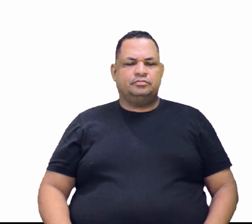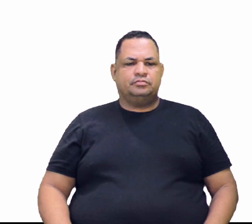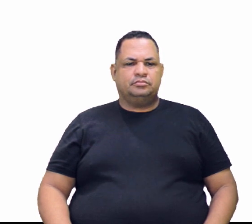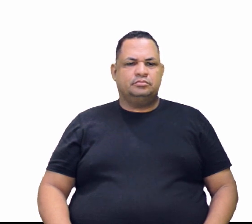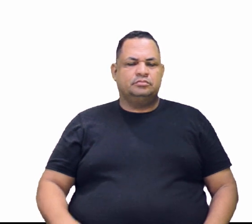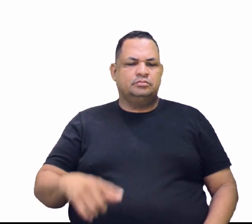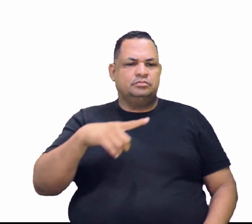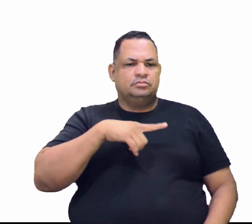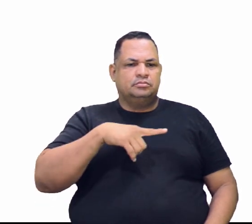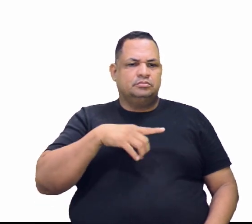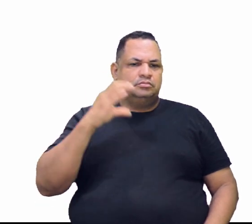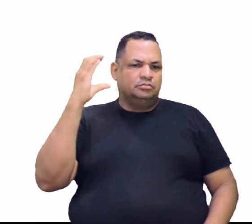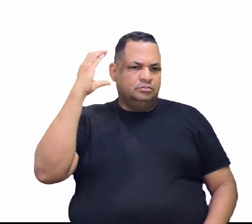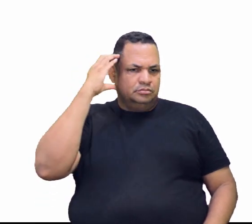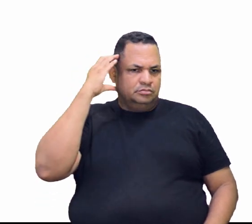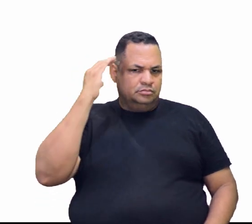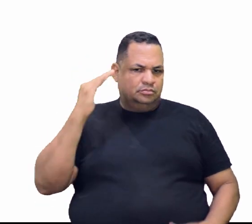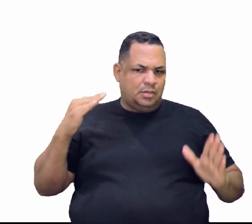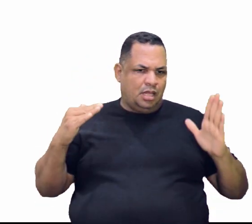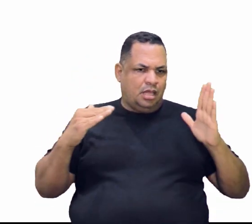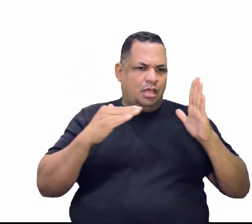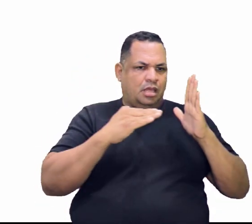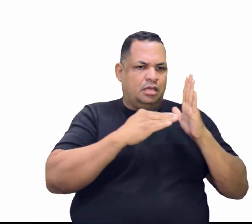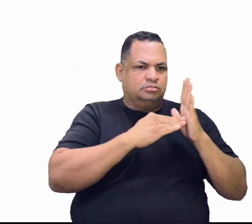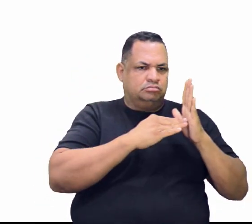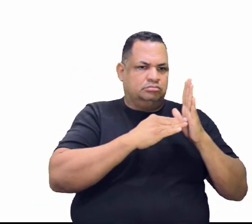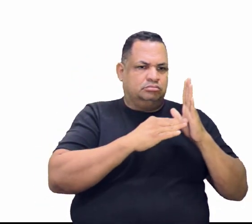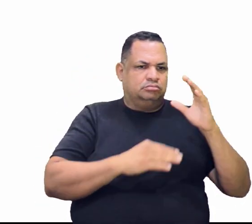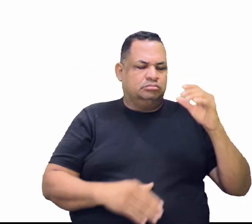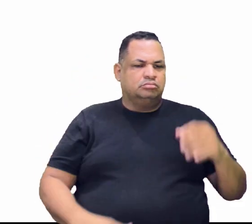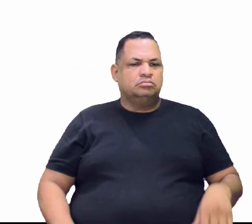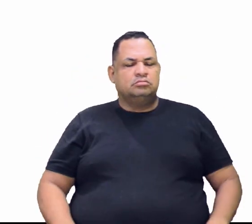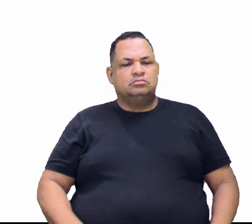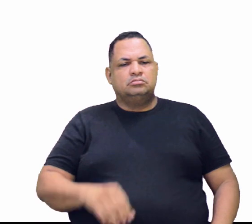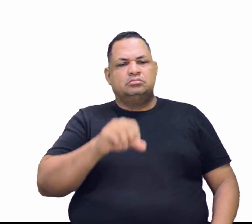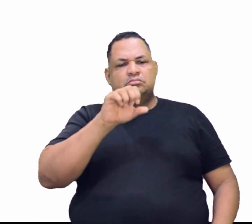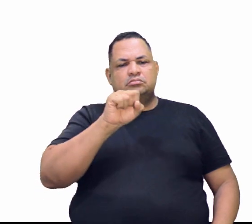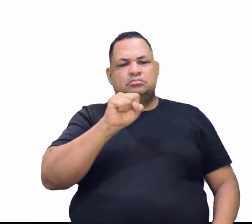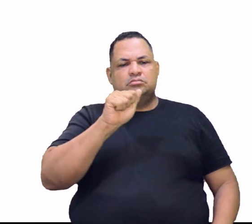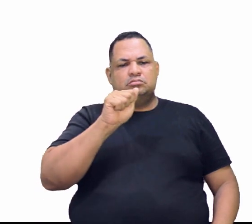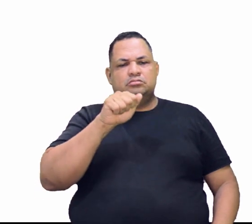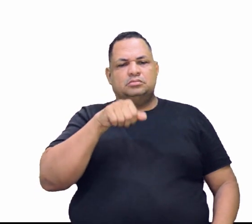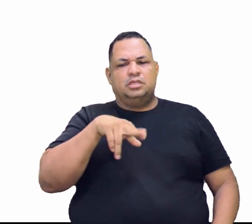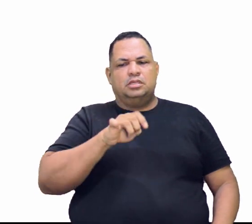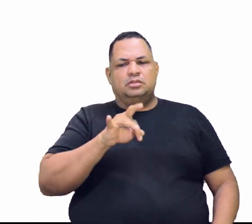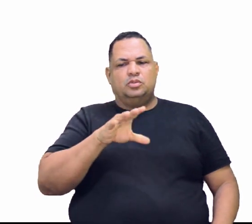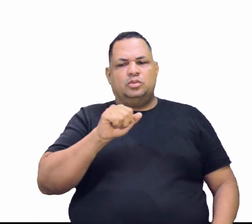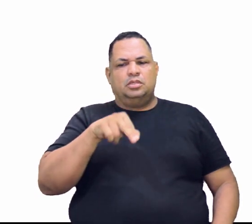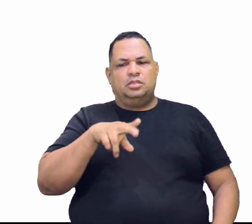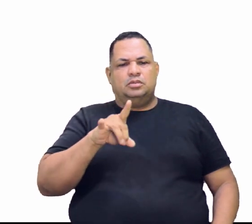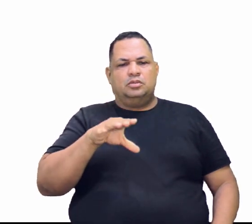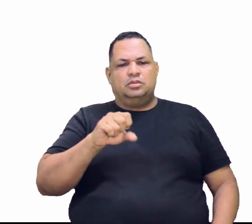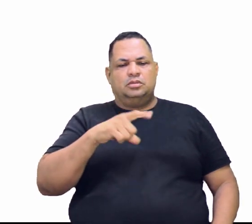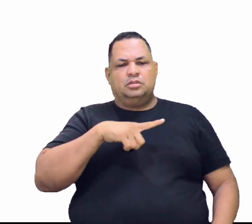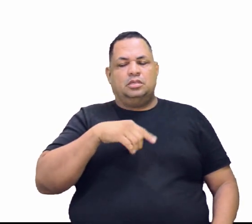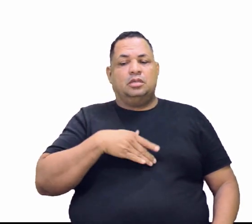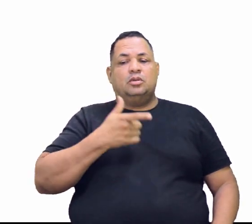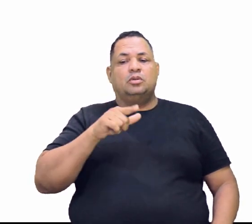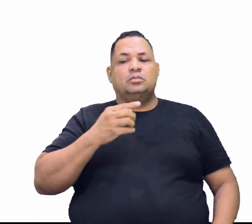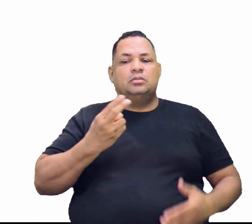como se tratava de uma das mais arriscadas missões da coluna expedicionária,